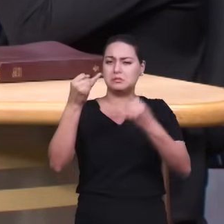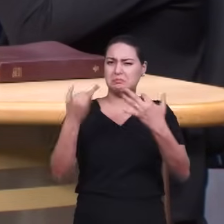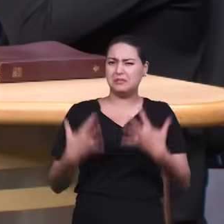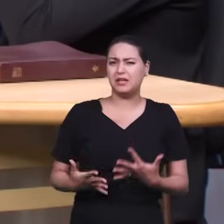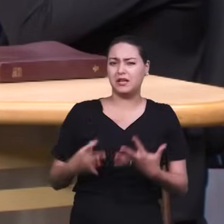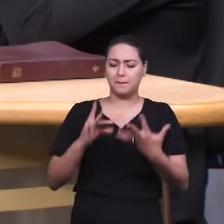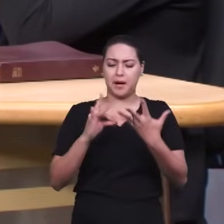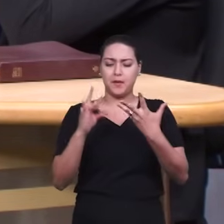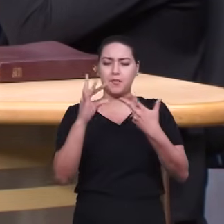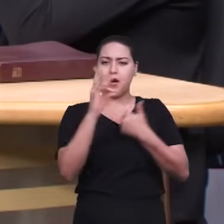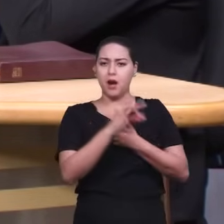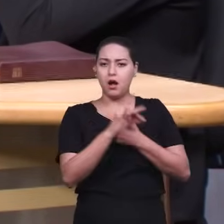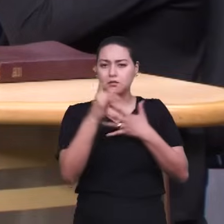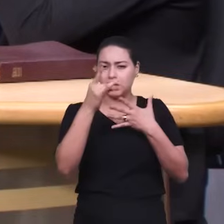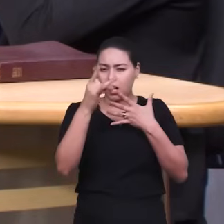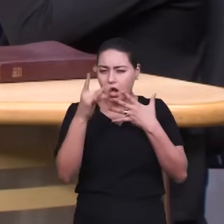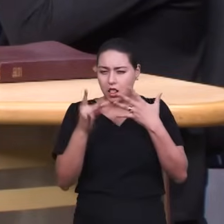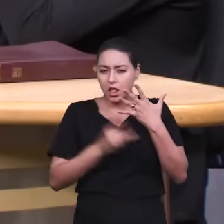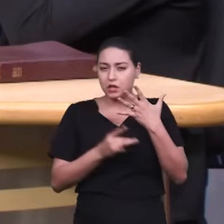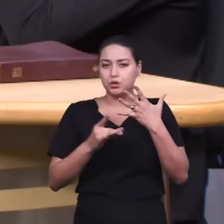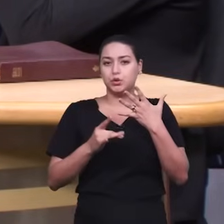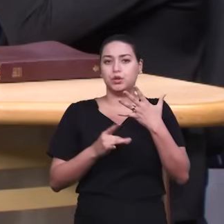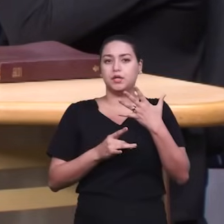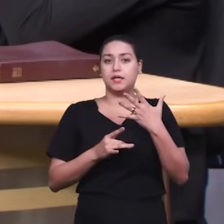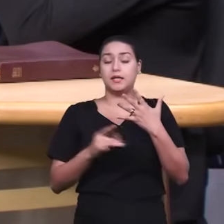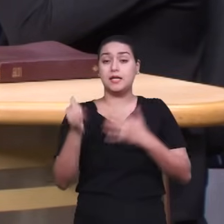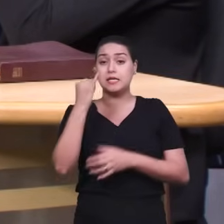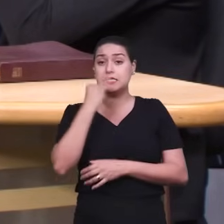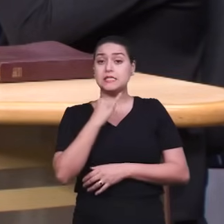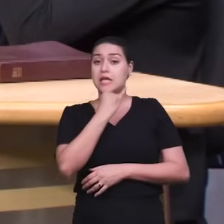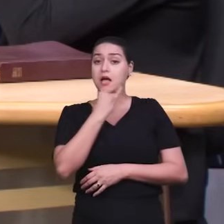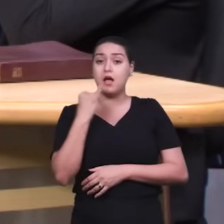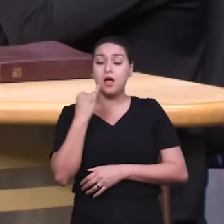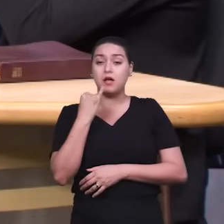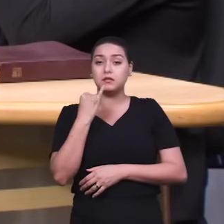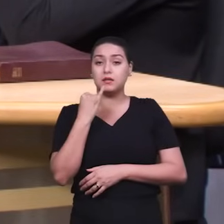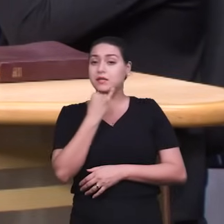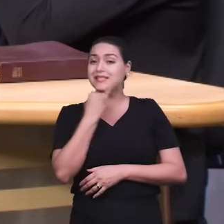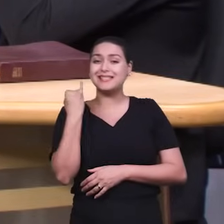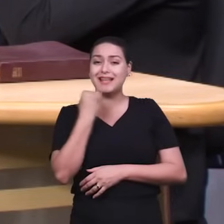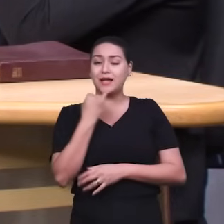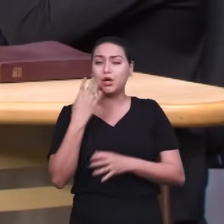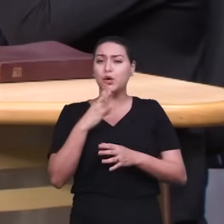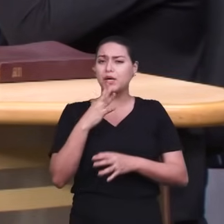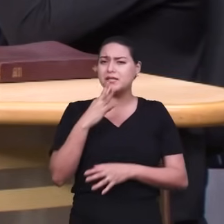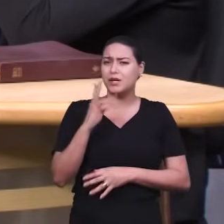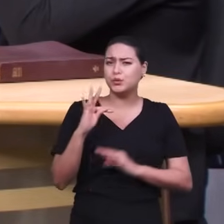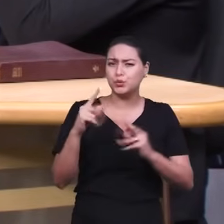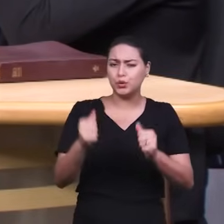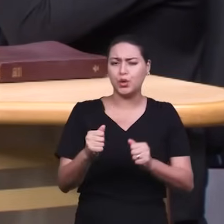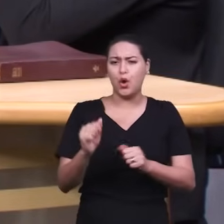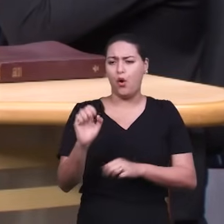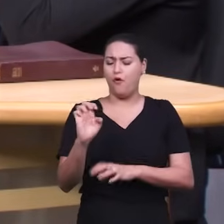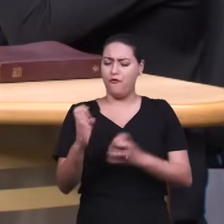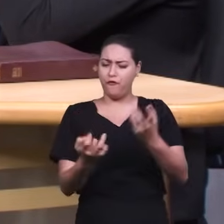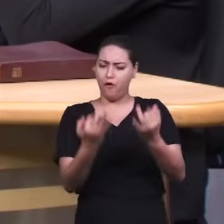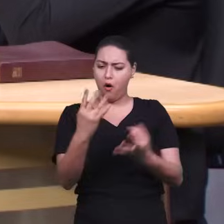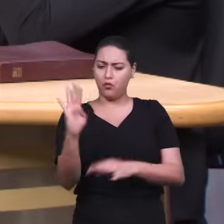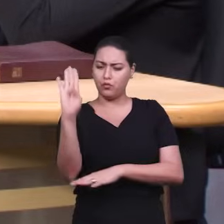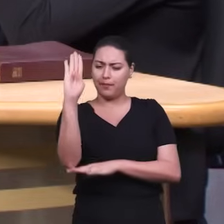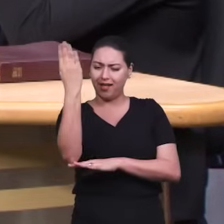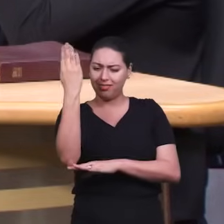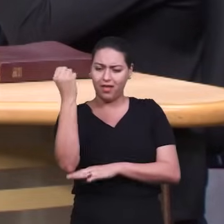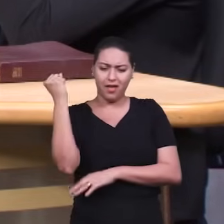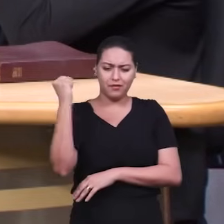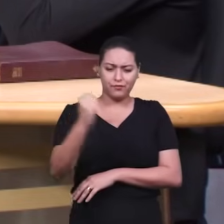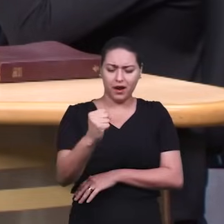sacrificado, Isaac já conhecia tudo. Já está aqui o fogo, está aqui o cutelo, mas onde é que está o cordeiro? Então Isaac já sabia como funcionava, né?